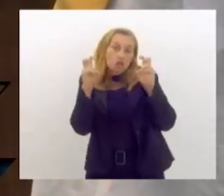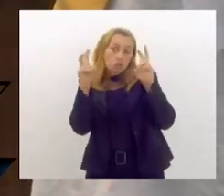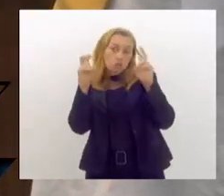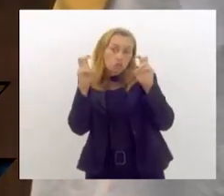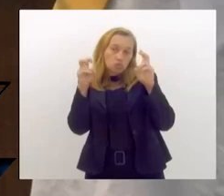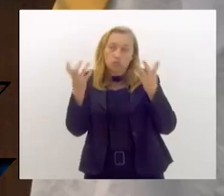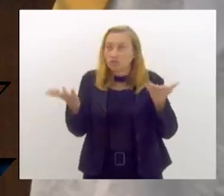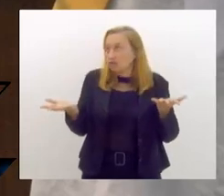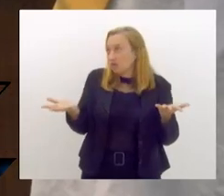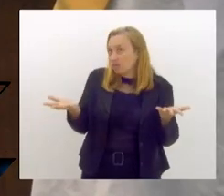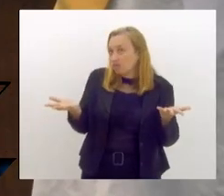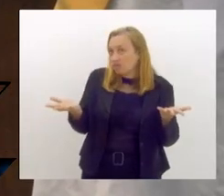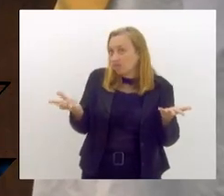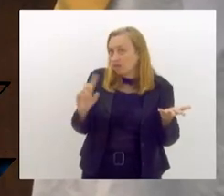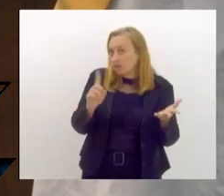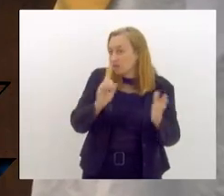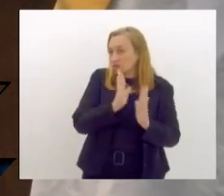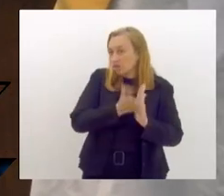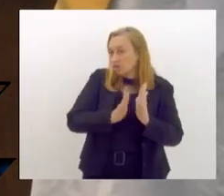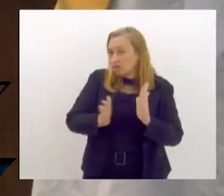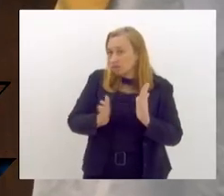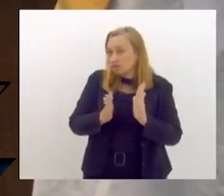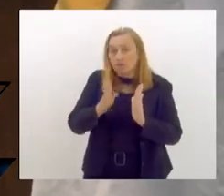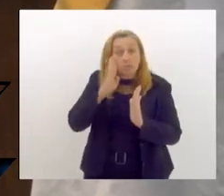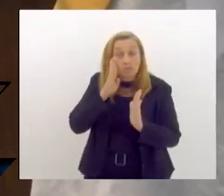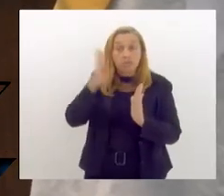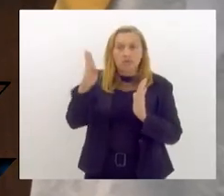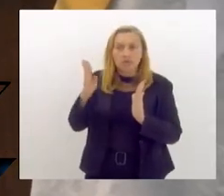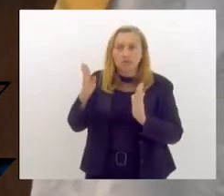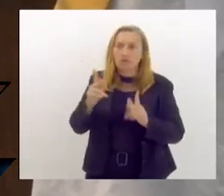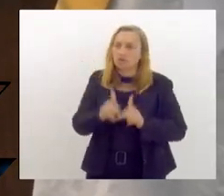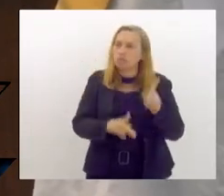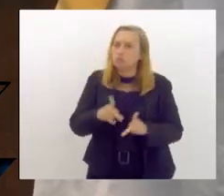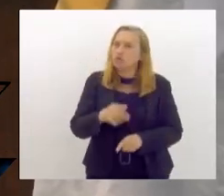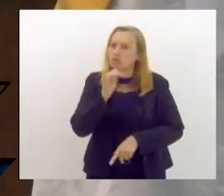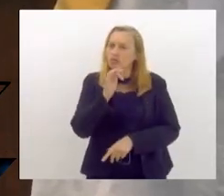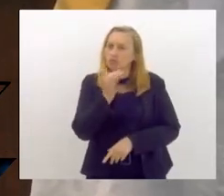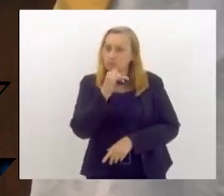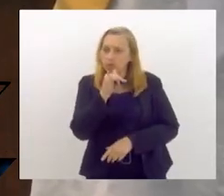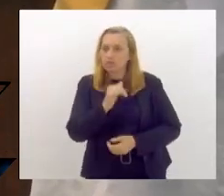que não estão na ordem de prioridade da população fluminense.